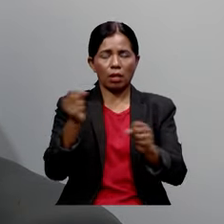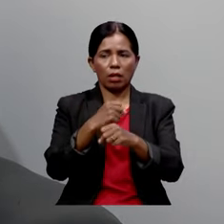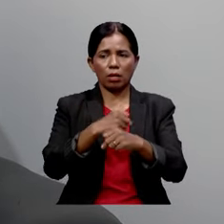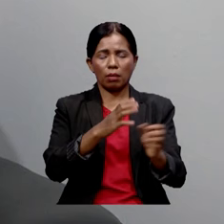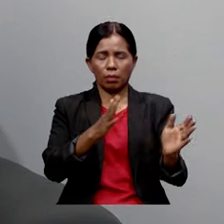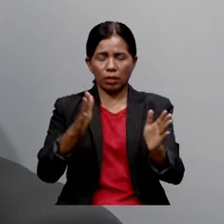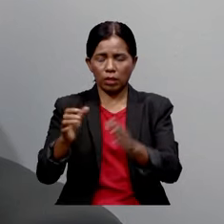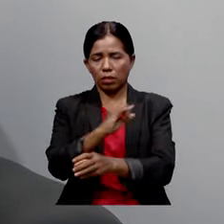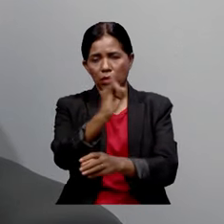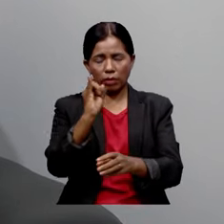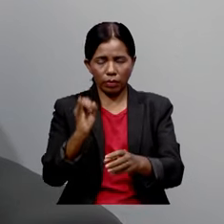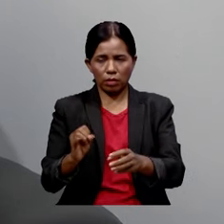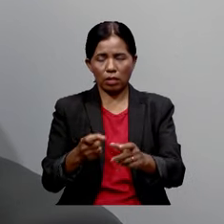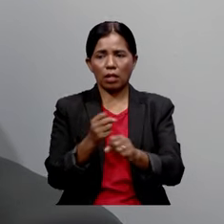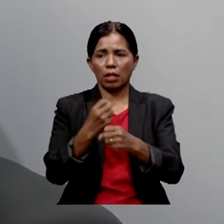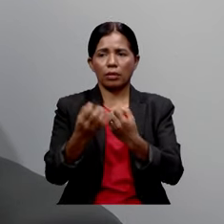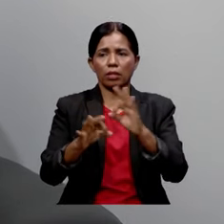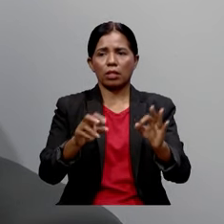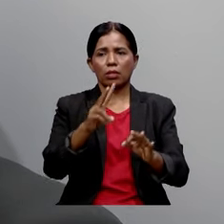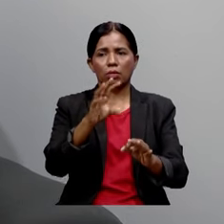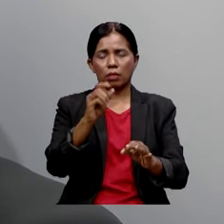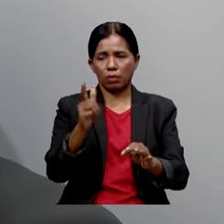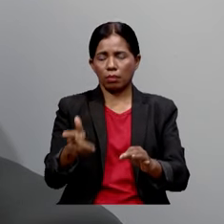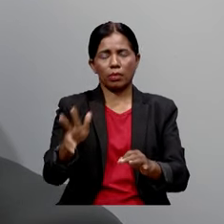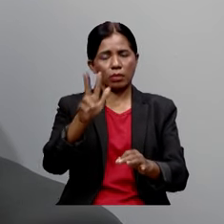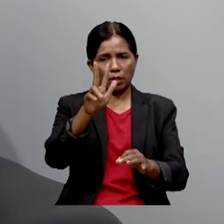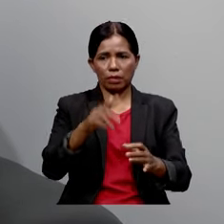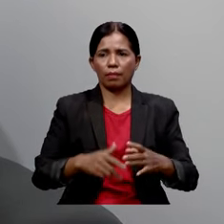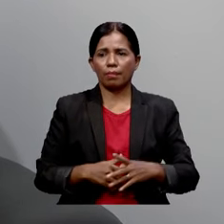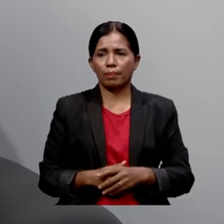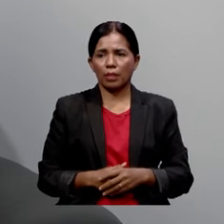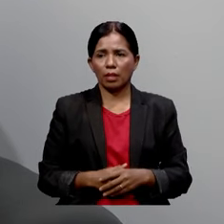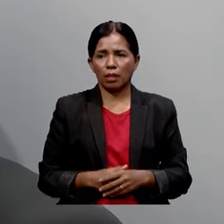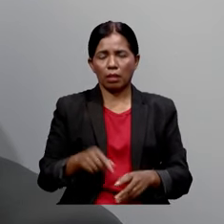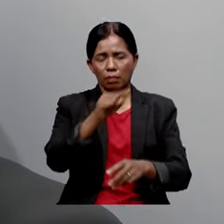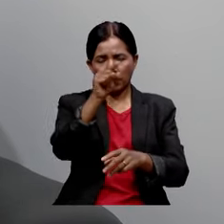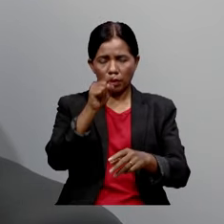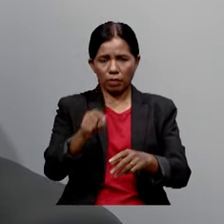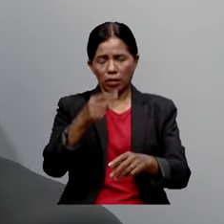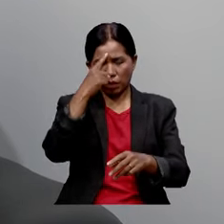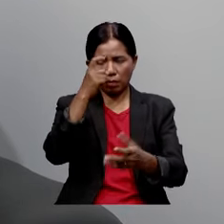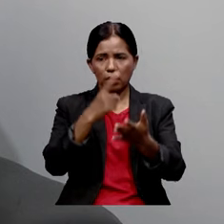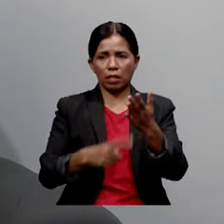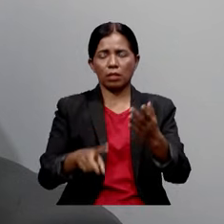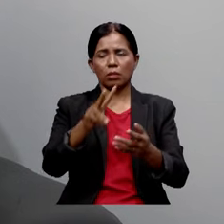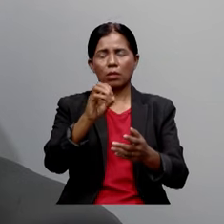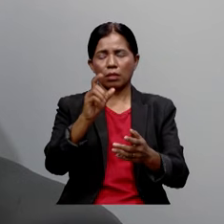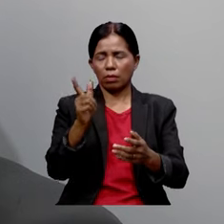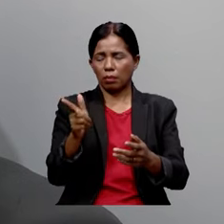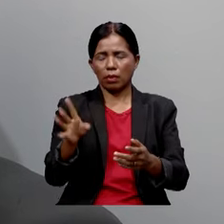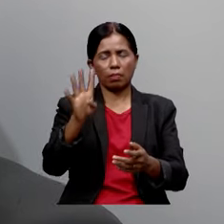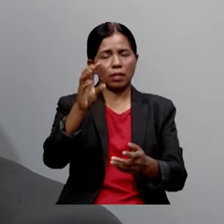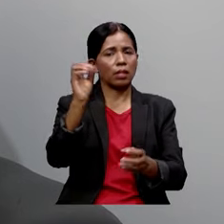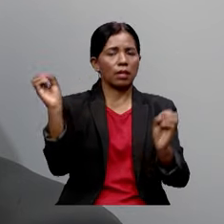de verificação, né? Bem, lá o outro dia 2023. Perguntas, mané. Estamos a sair, mas 2024 não lá prevê ou